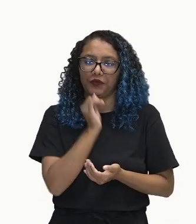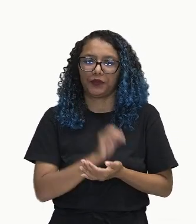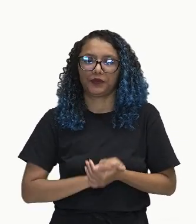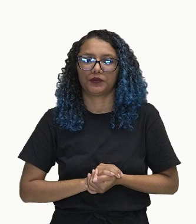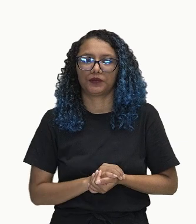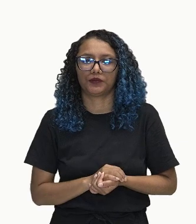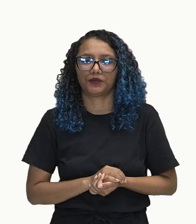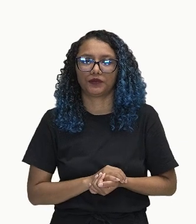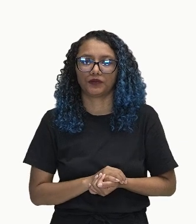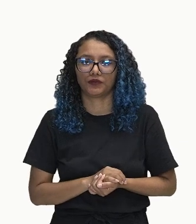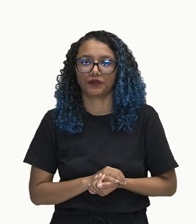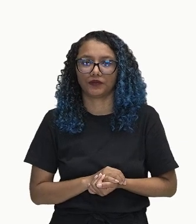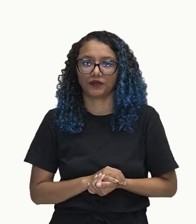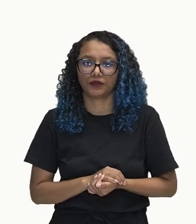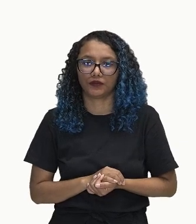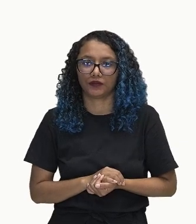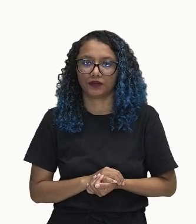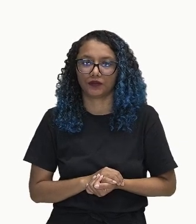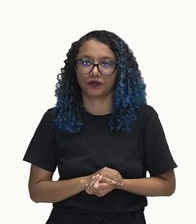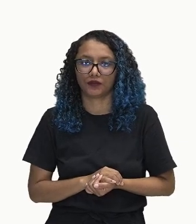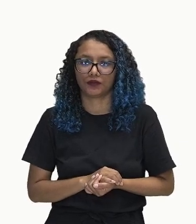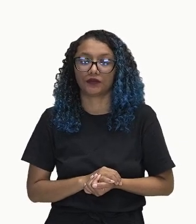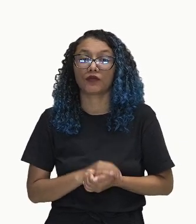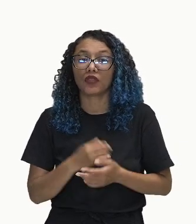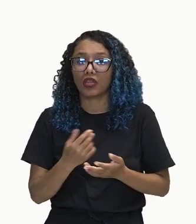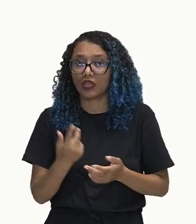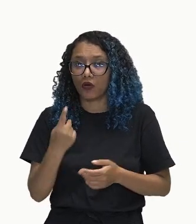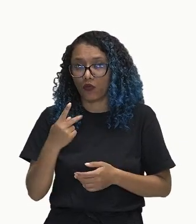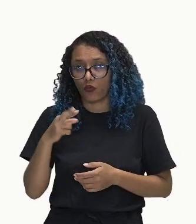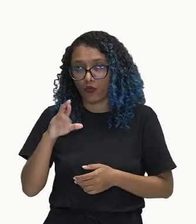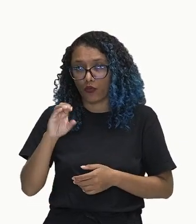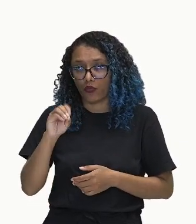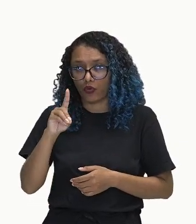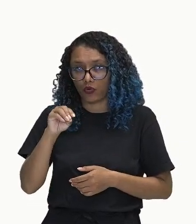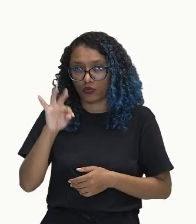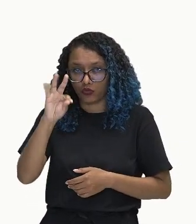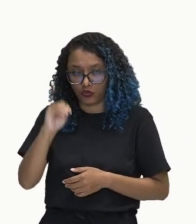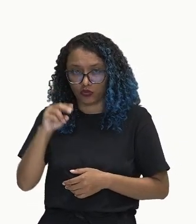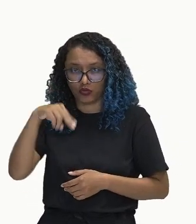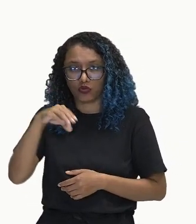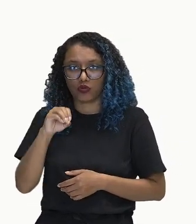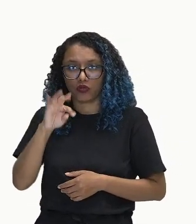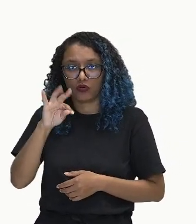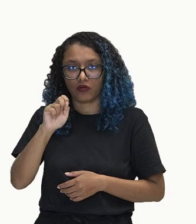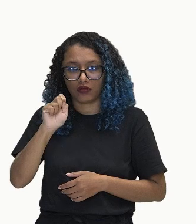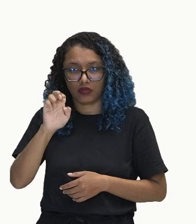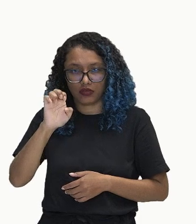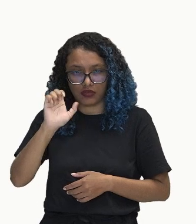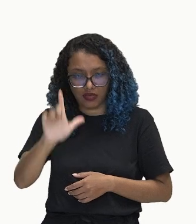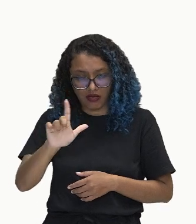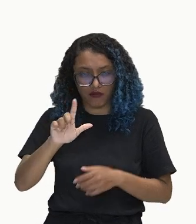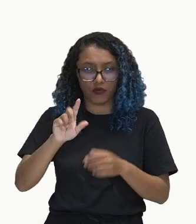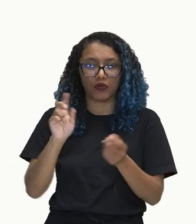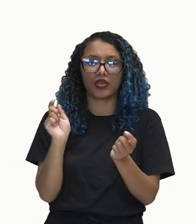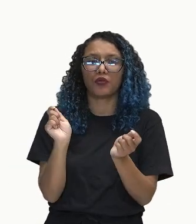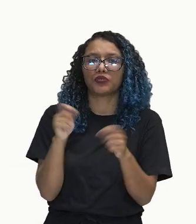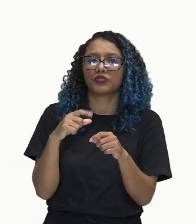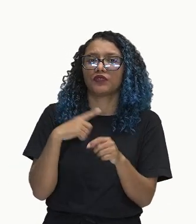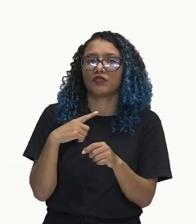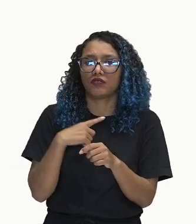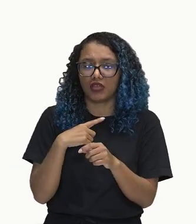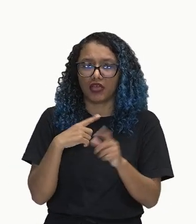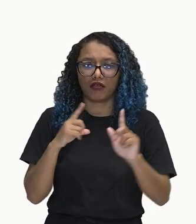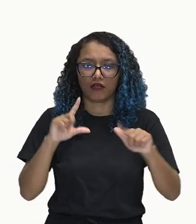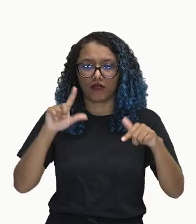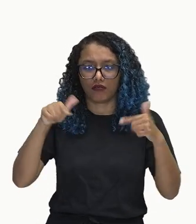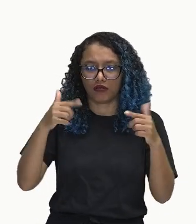um produto notável muito importante que me dá o quadrado da soma de dois termos, ele fala que eu vou